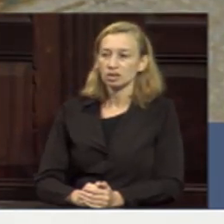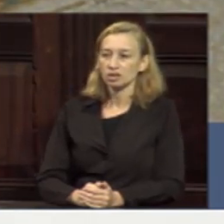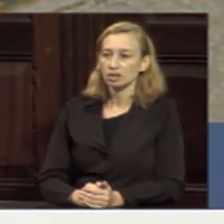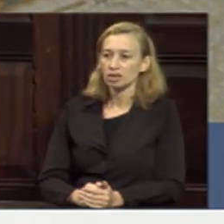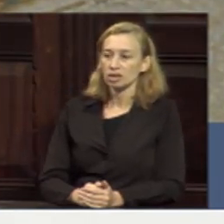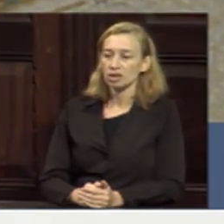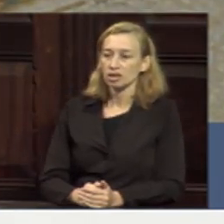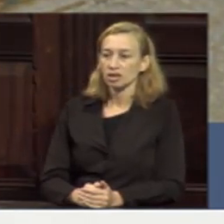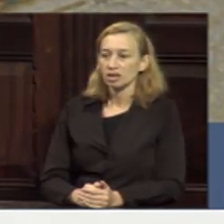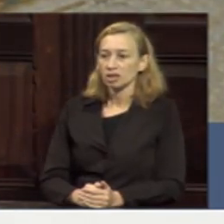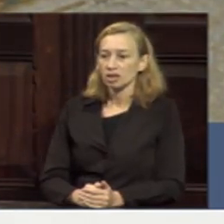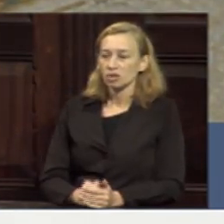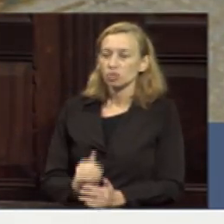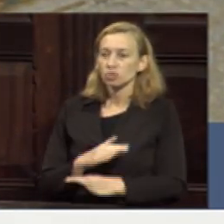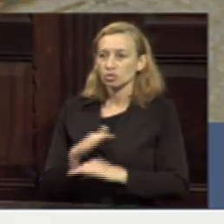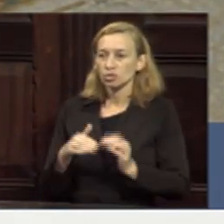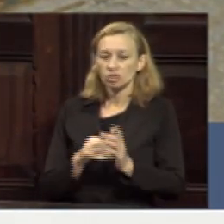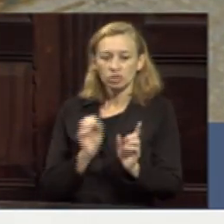fluminense.